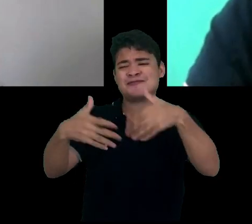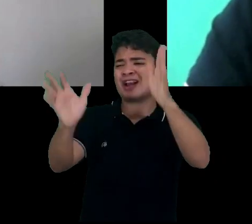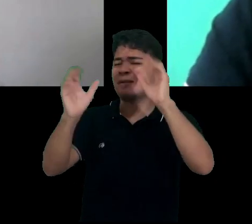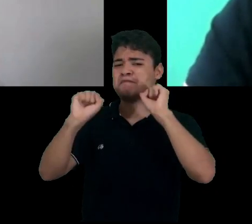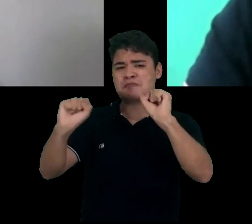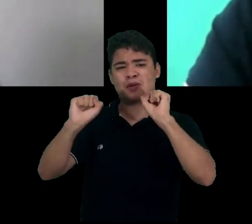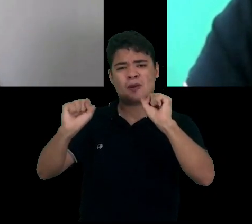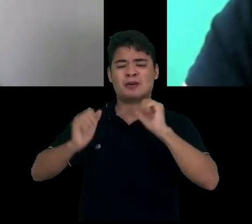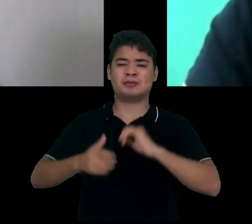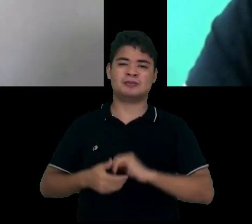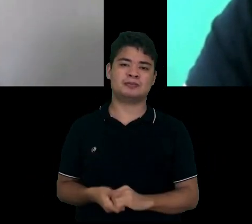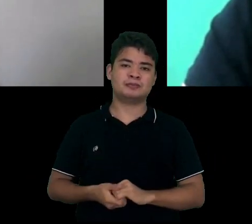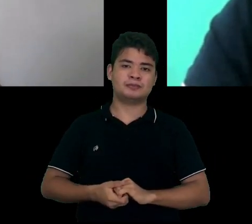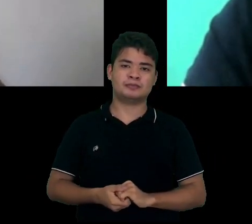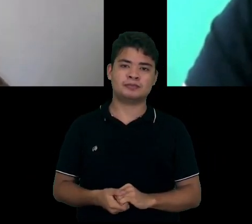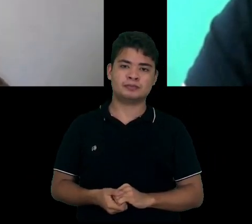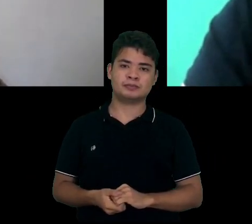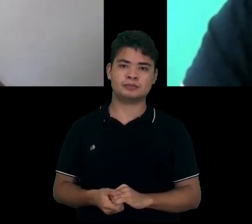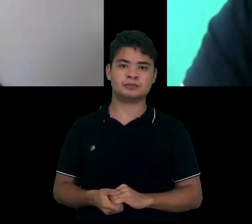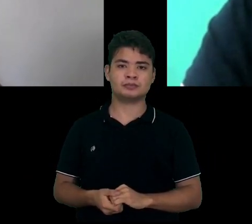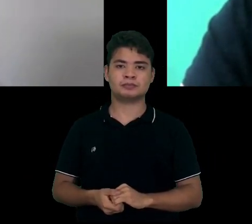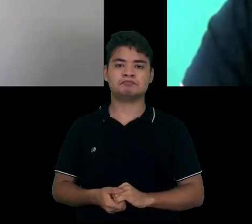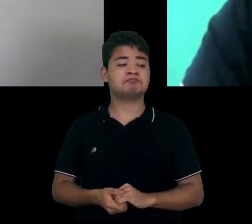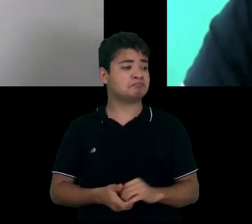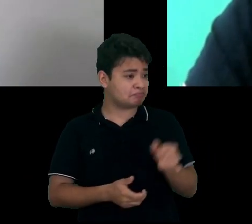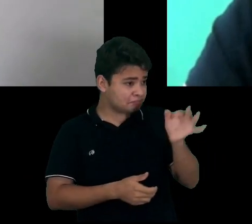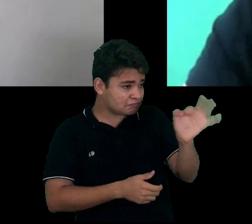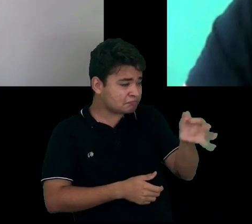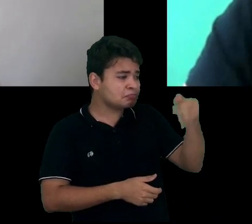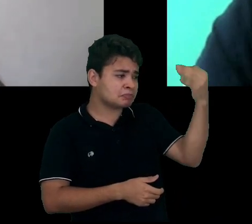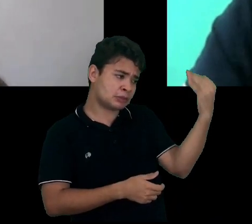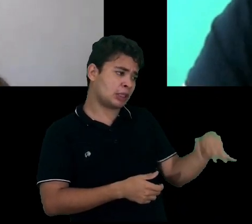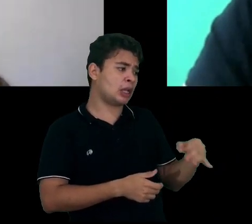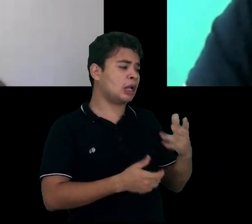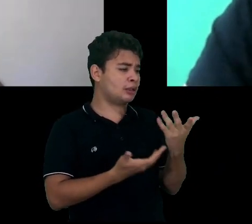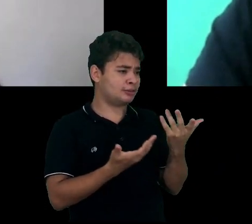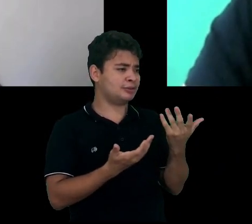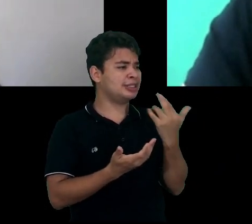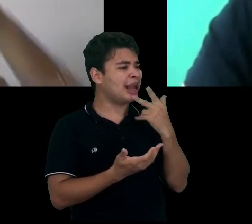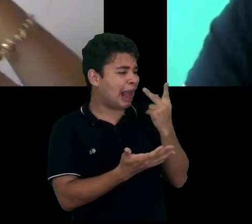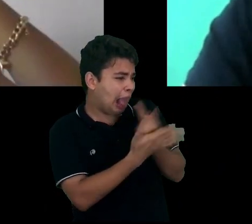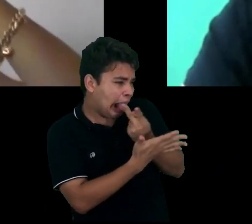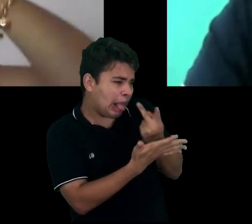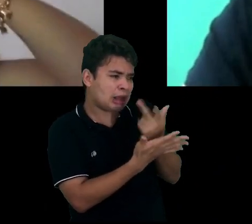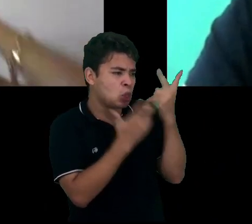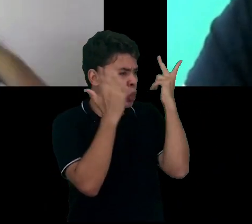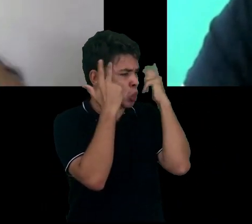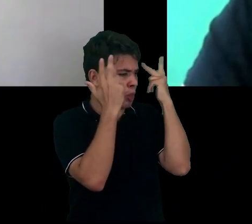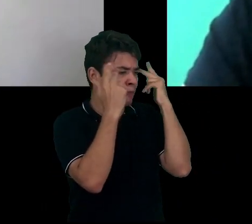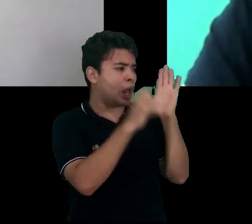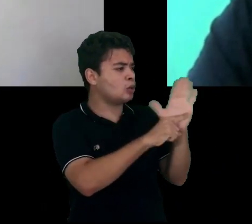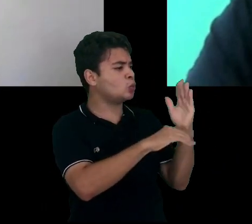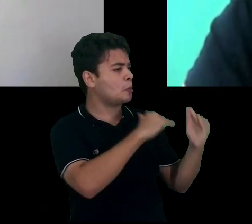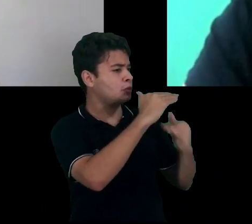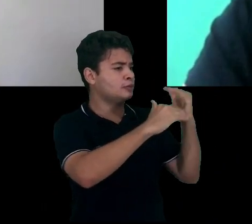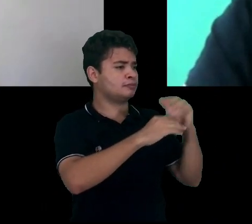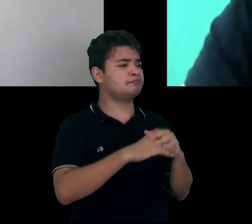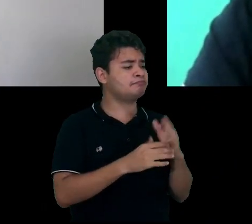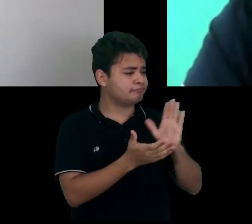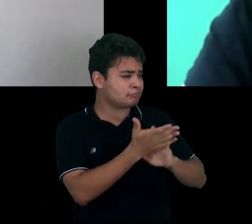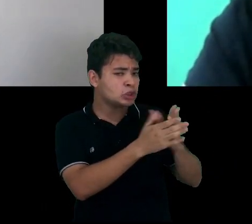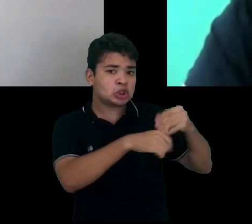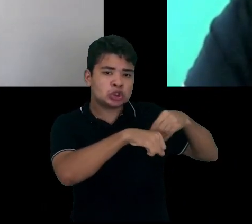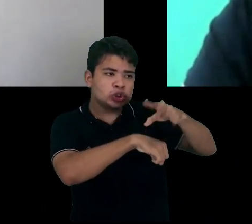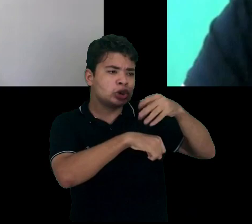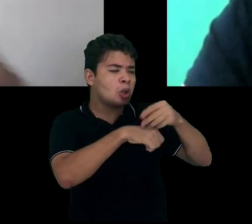aprender. Perfeito, exatamente. Isso faz parte do seu progresso, né? Ótimas dicas, Diogo.